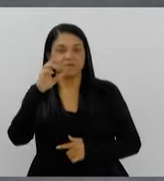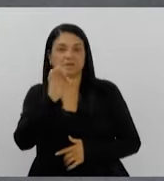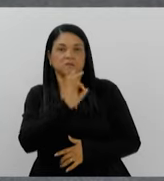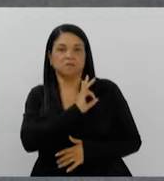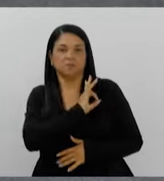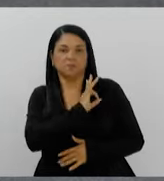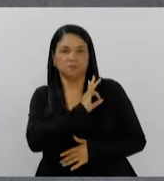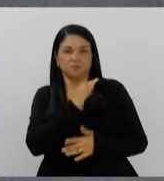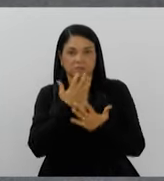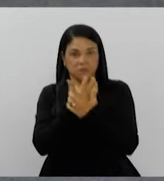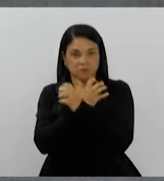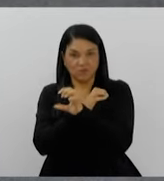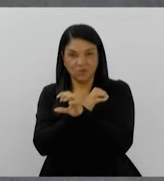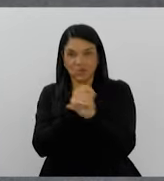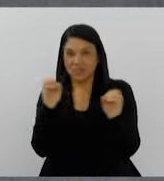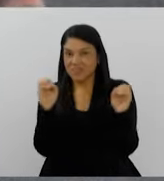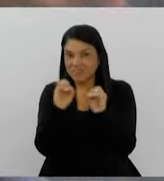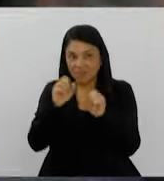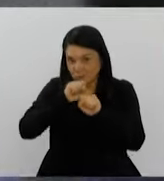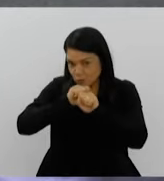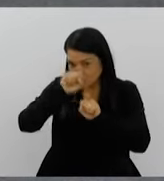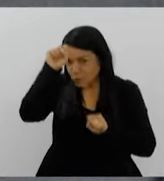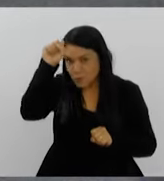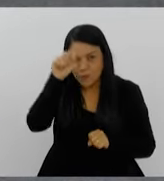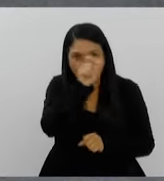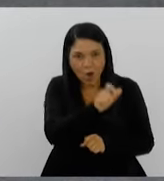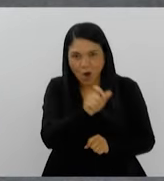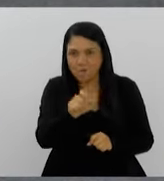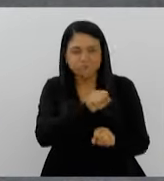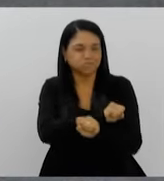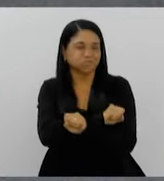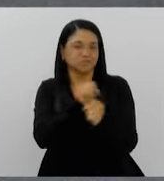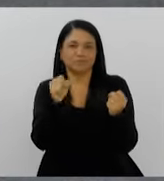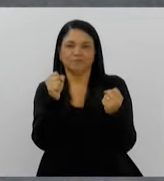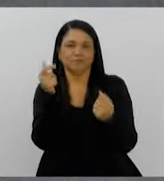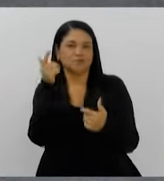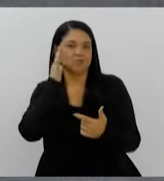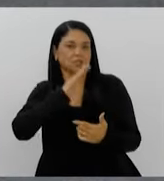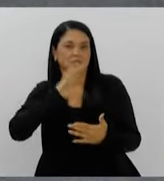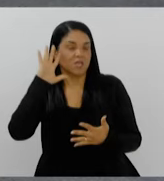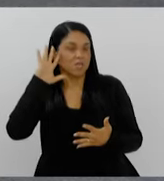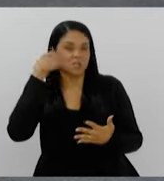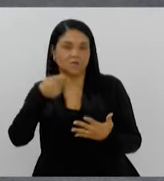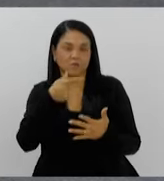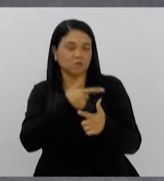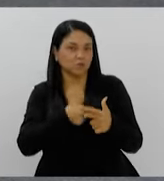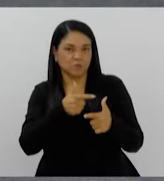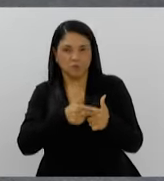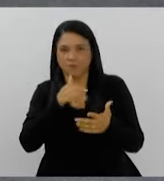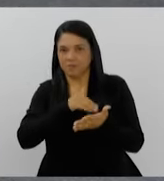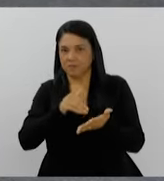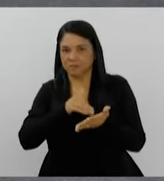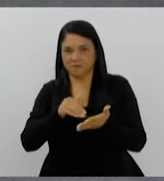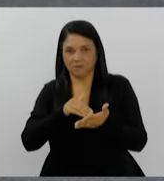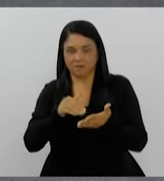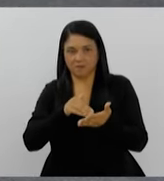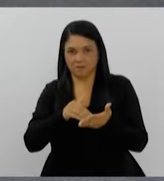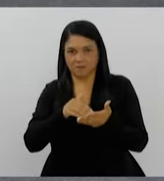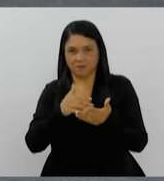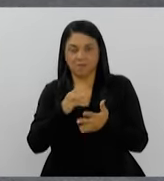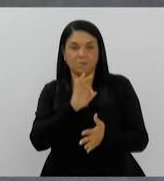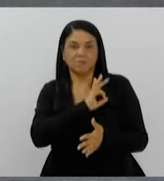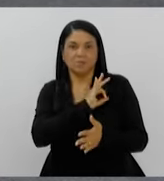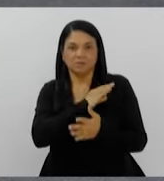Superhomem vai conseguir dar jeito na Secretaria de Segurança Pública na Secretaria da Polícia Civil com apenas